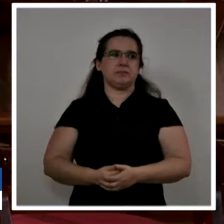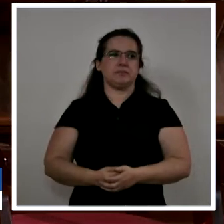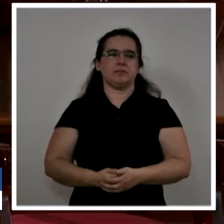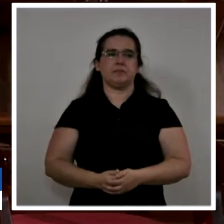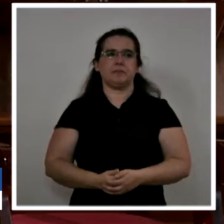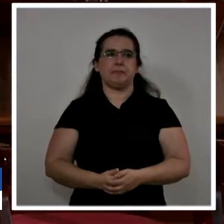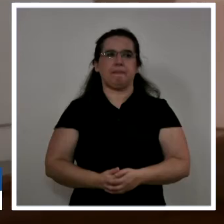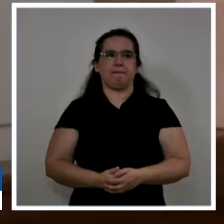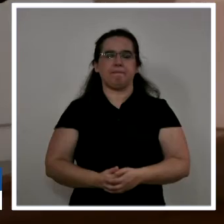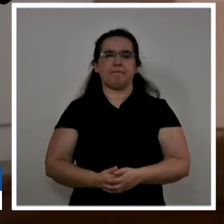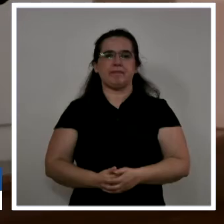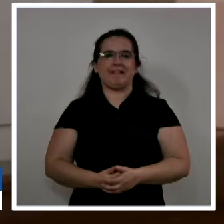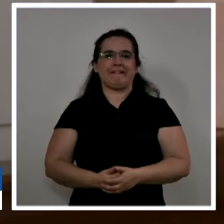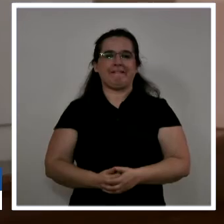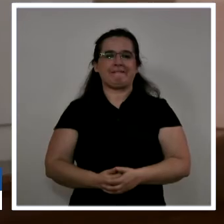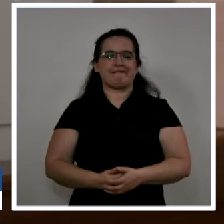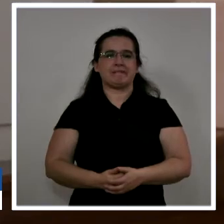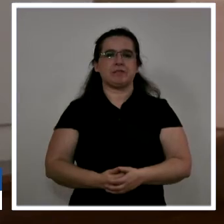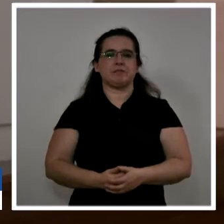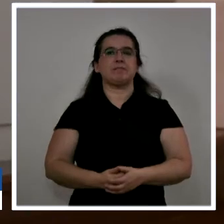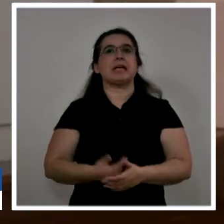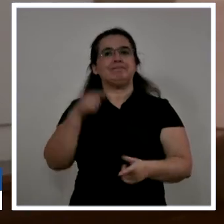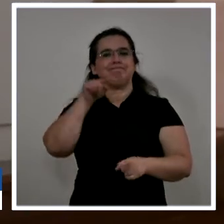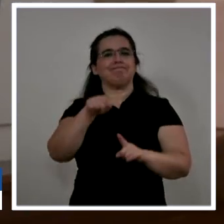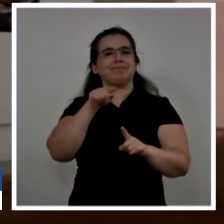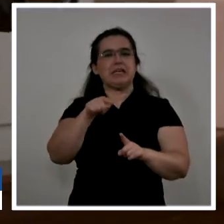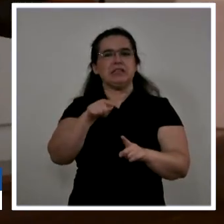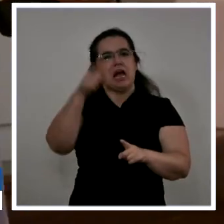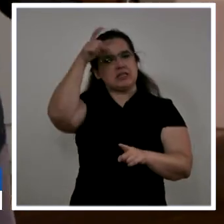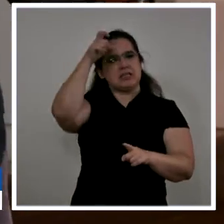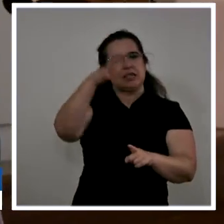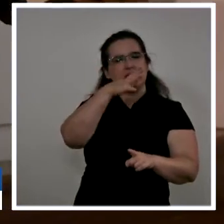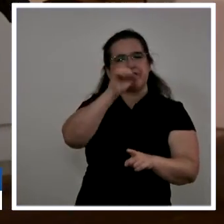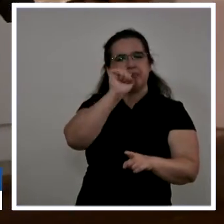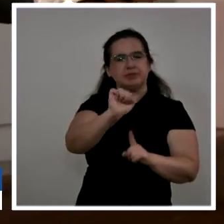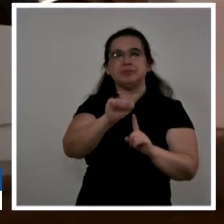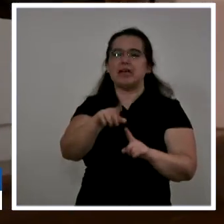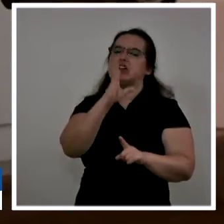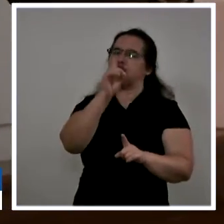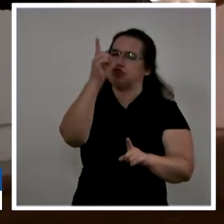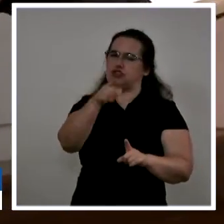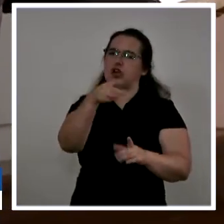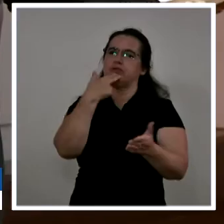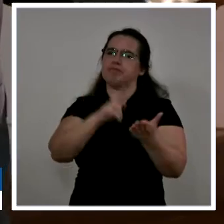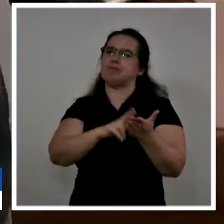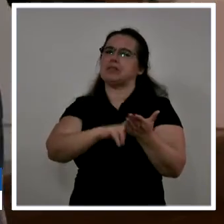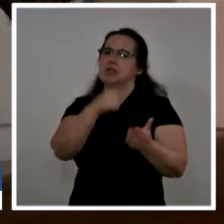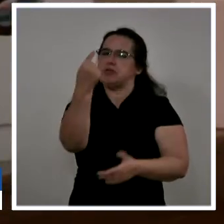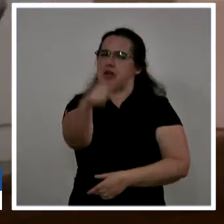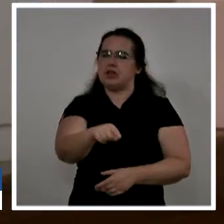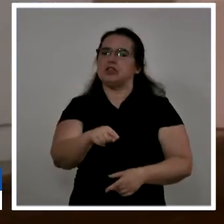right. God does not care. Isto é o que estava a dizer Satanás. Realmente, Jó, tu tens razão. Deus não se preocupa